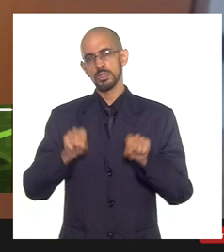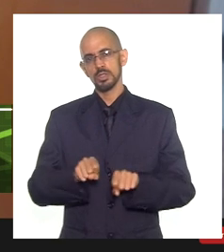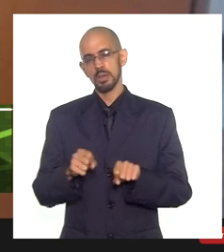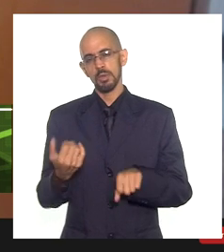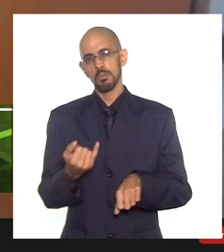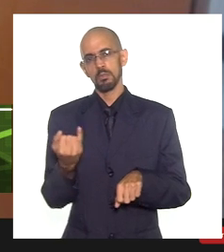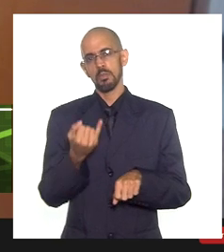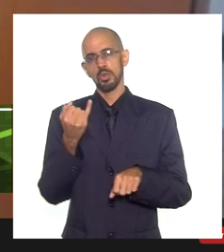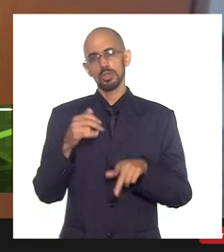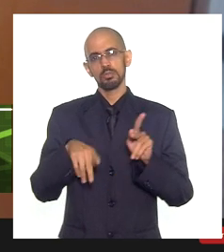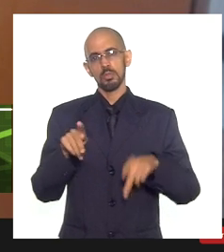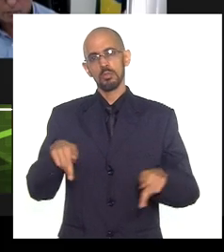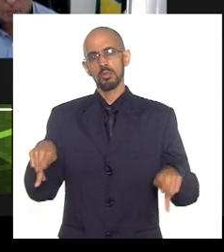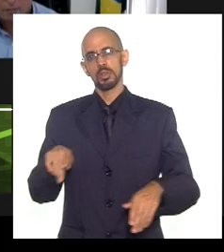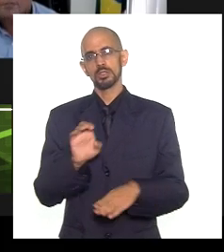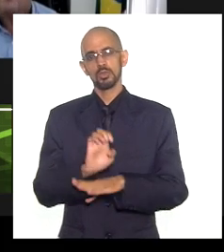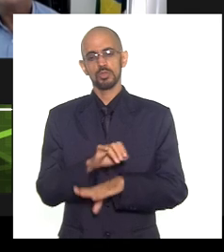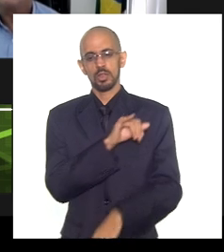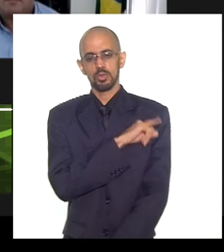população do estado do Rio de Janeiro